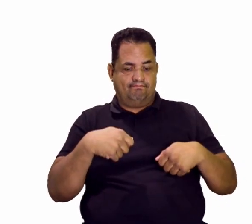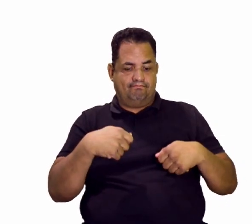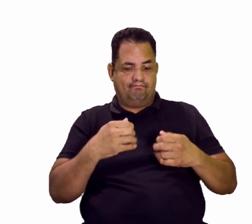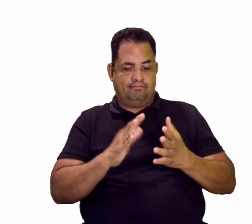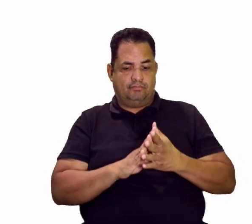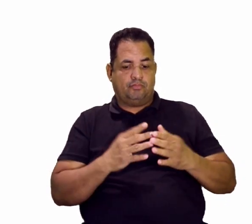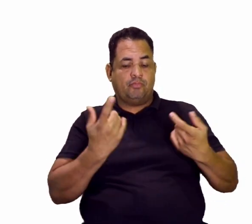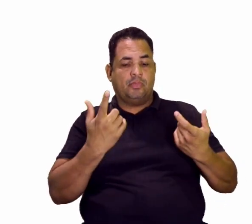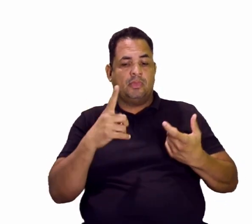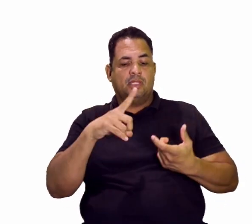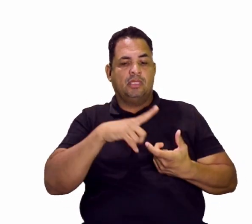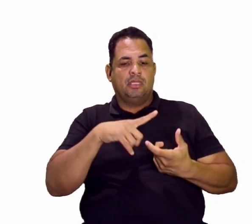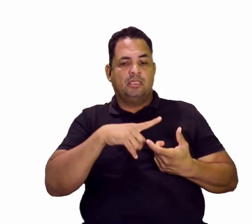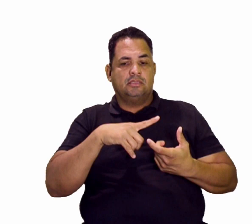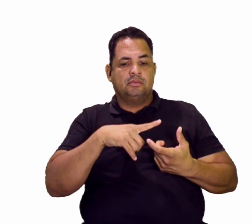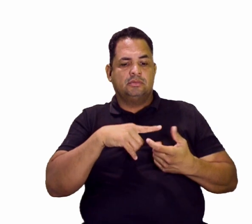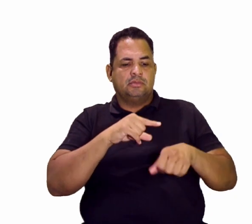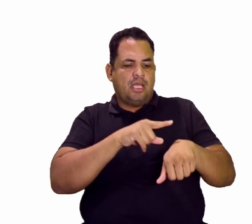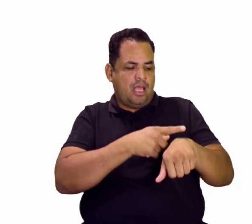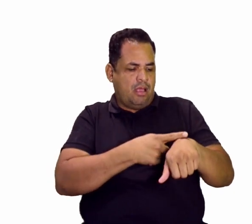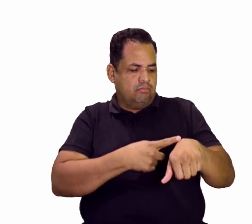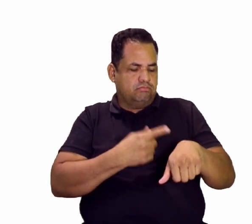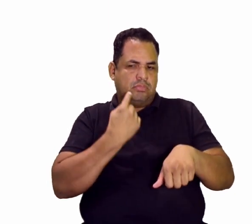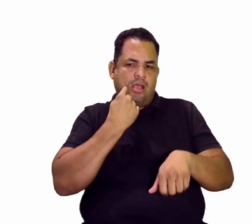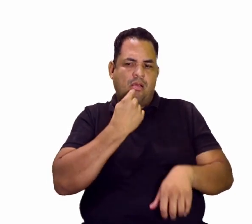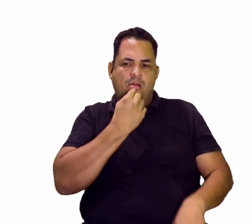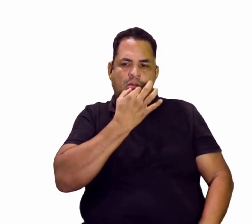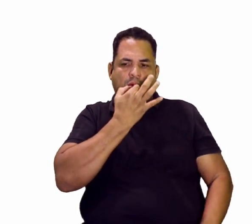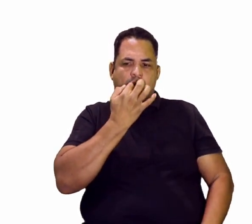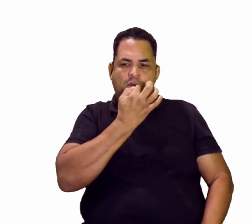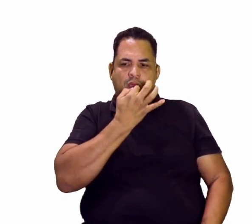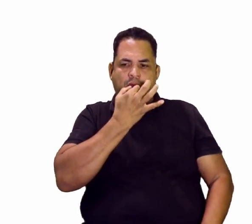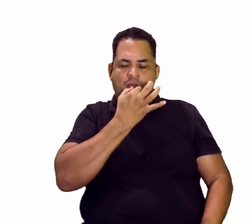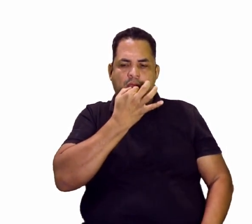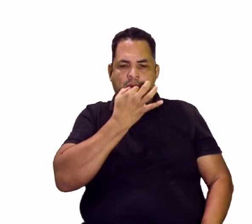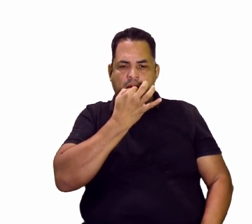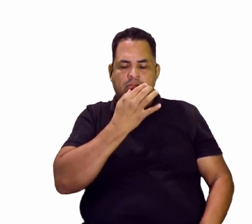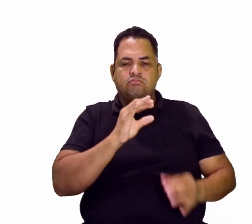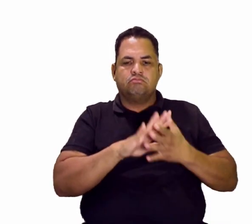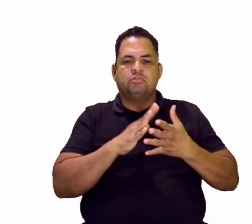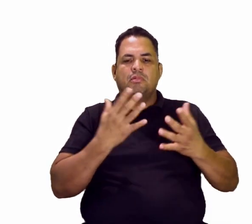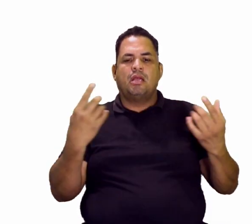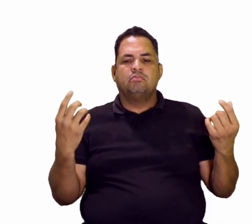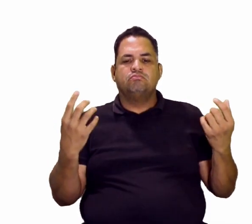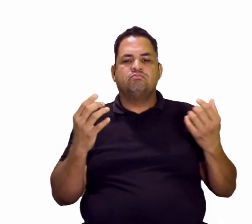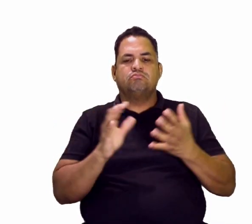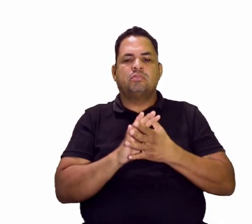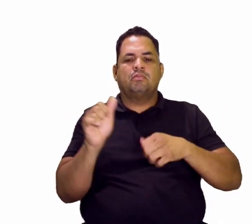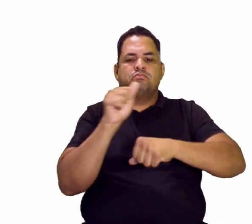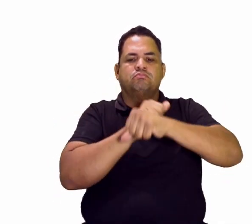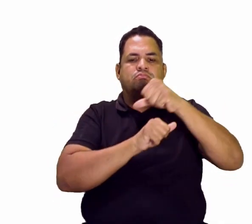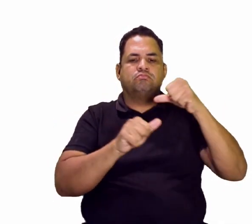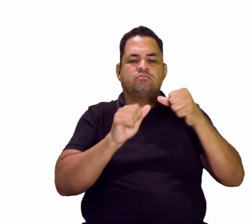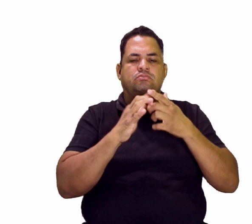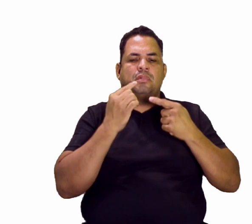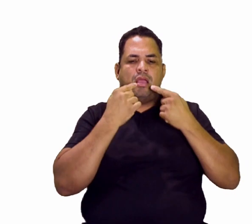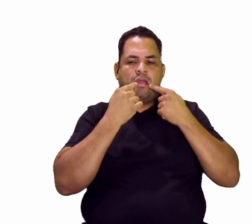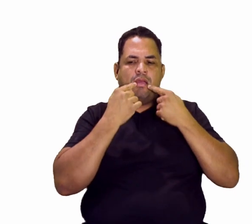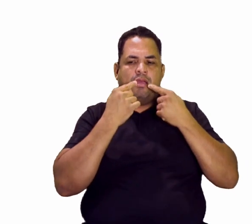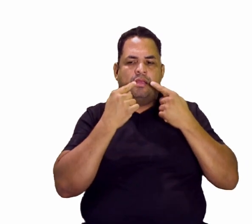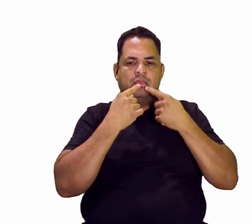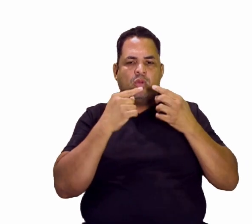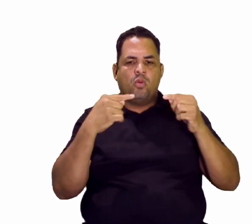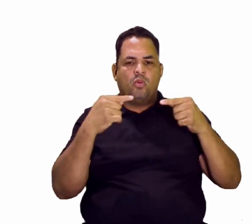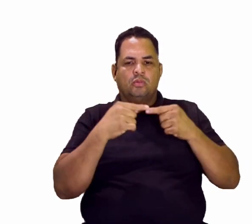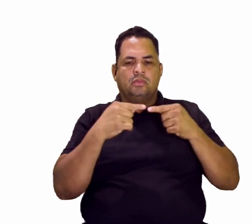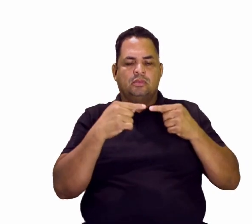esse indivíduo tenham alguma lesão na boca e haja troca aí de fluido, mas aí tem a partícula de sangue, que aí você pode